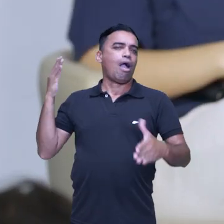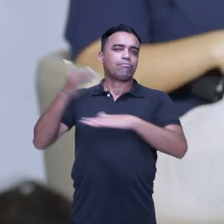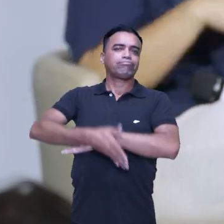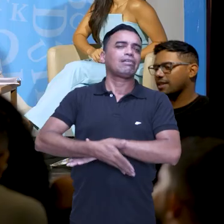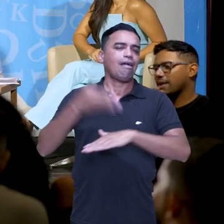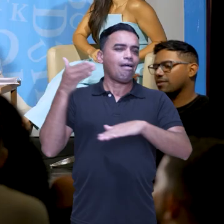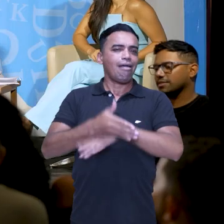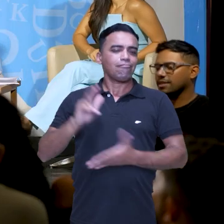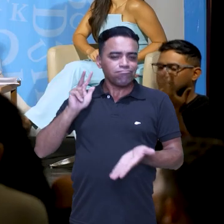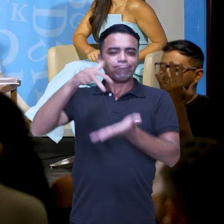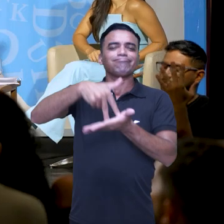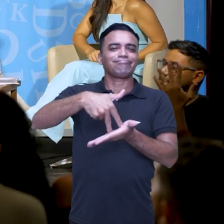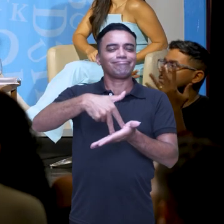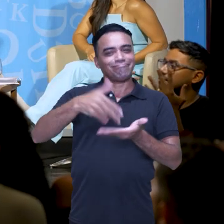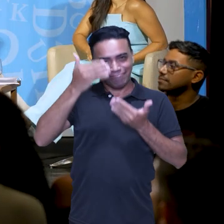bom?